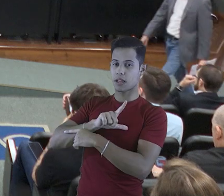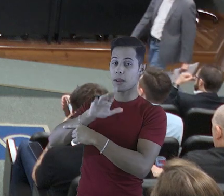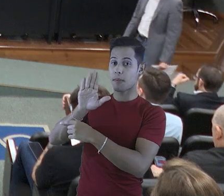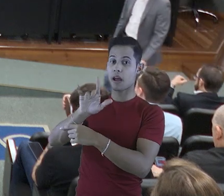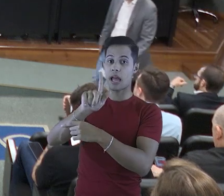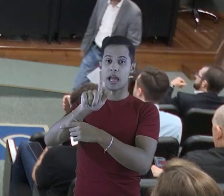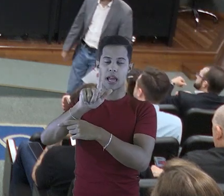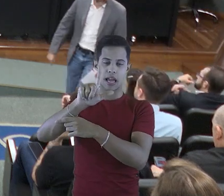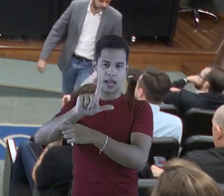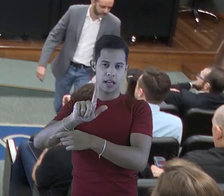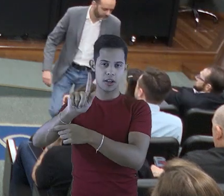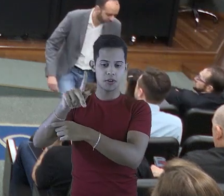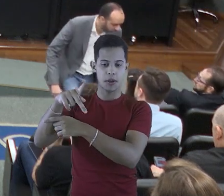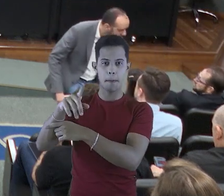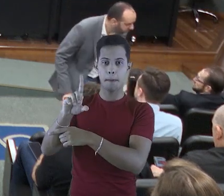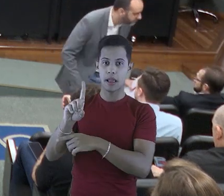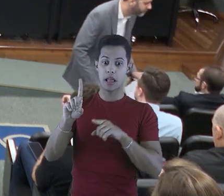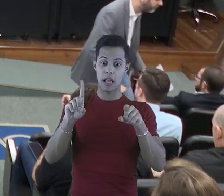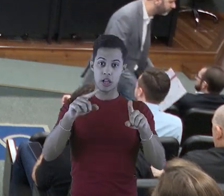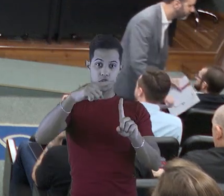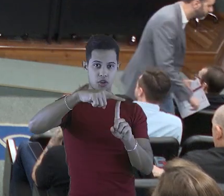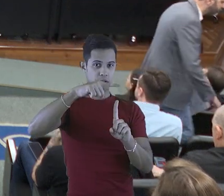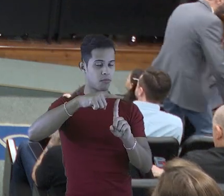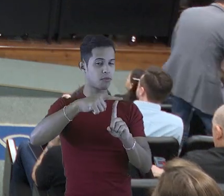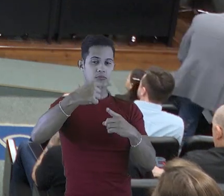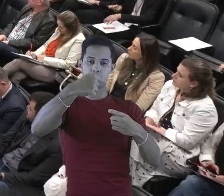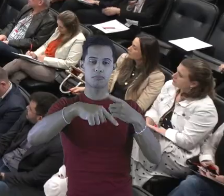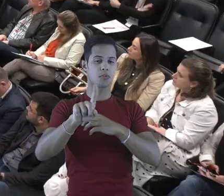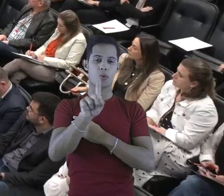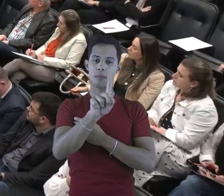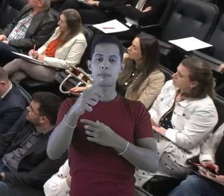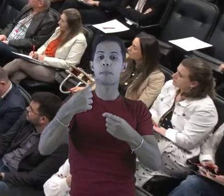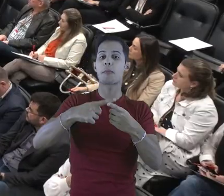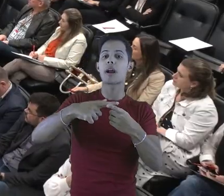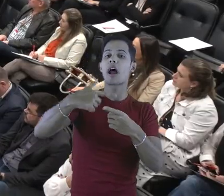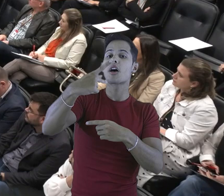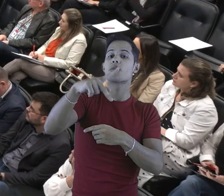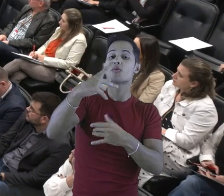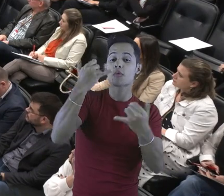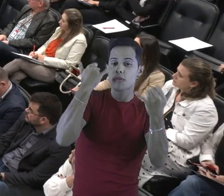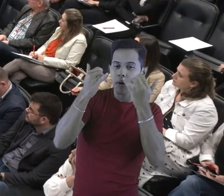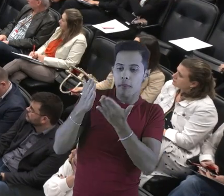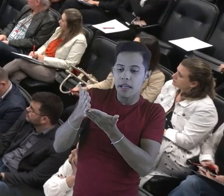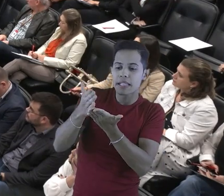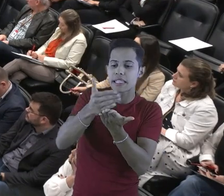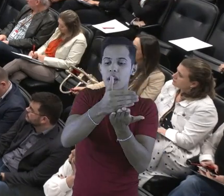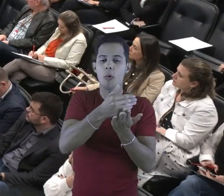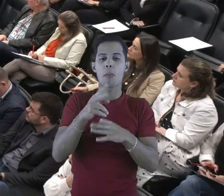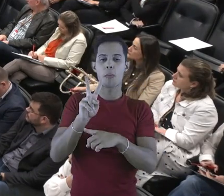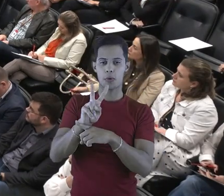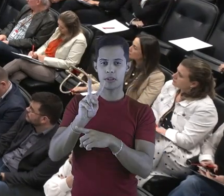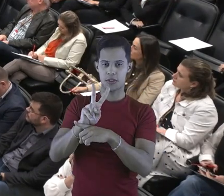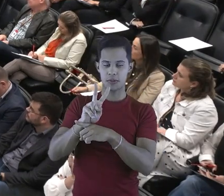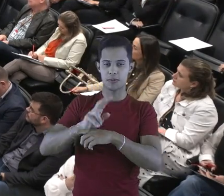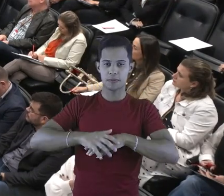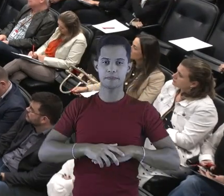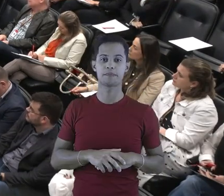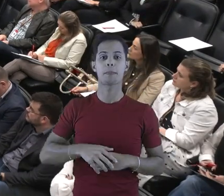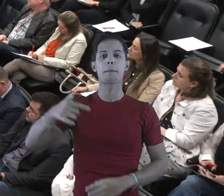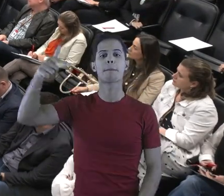a LGPD não se aplica, porque, em tese, o teu dado está protegido. Mas olha que interessante,